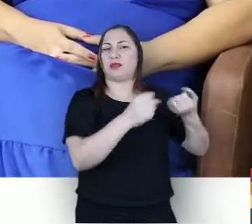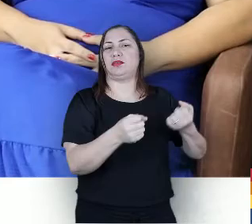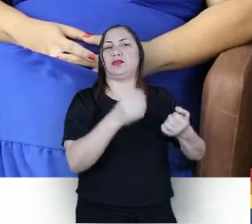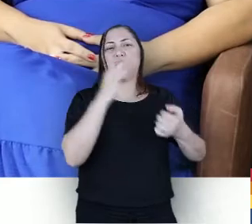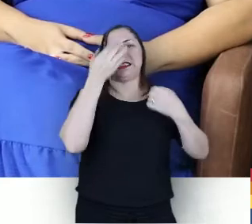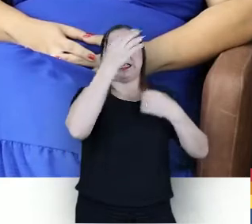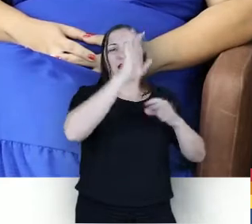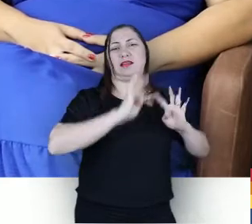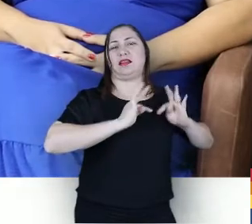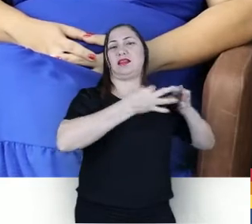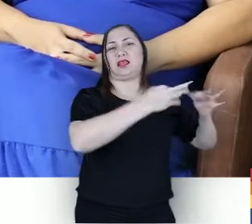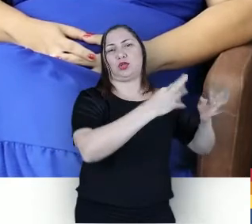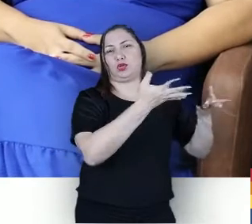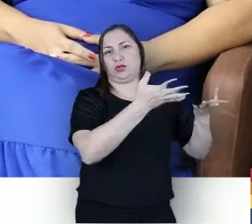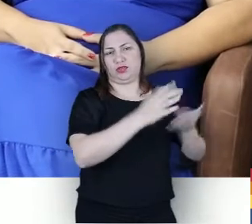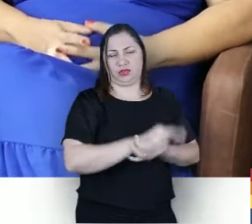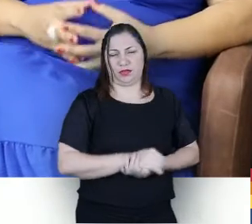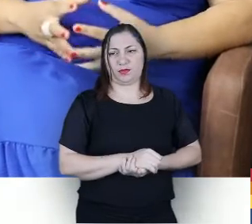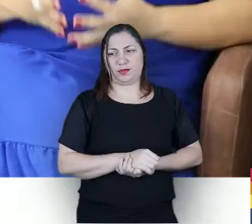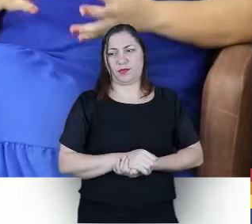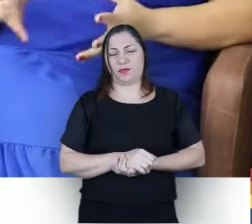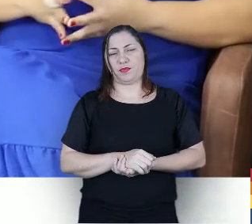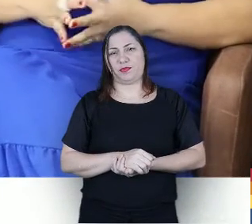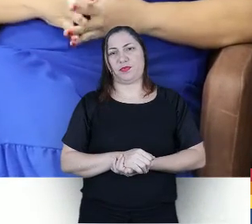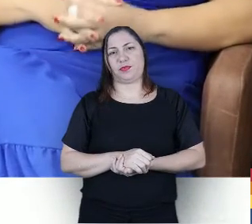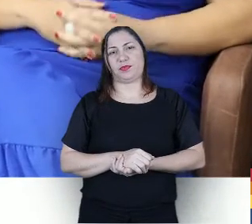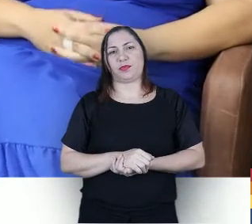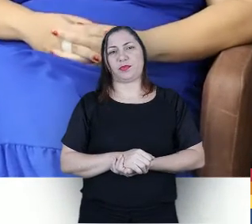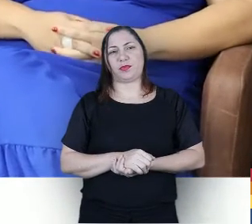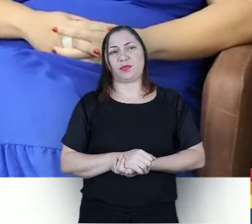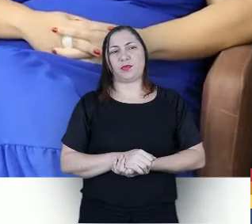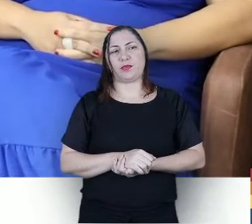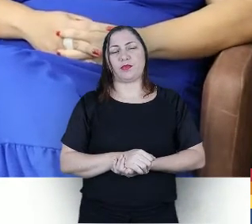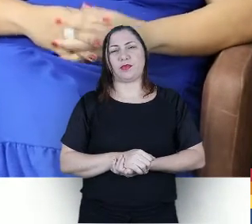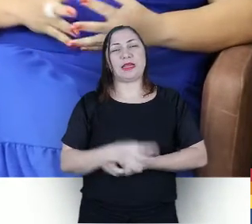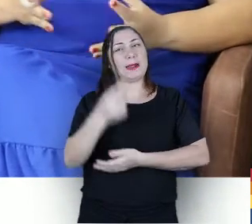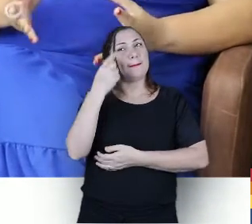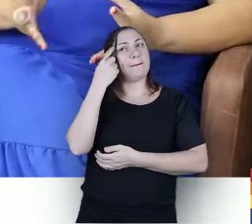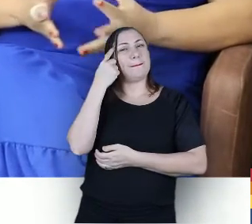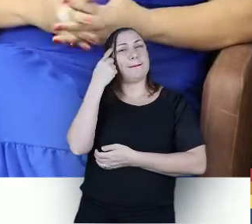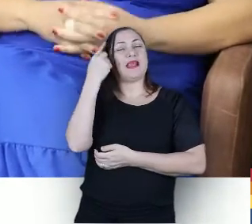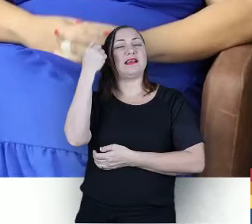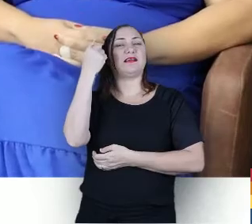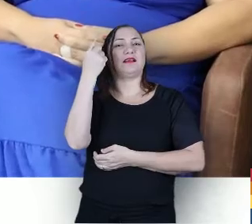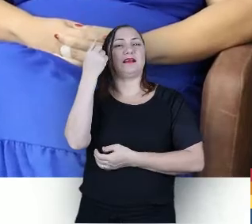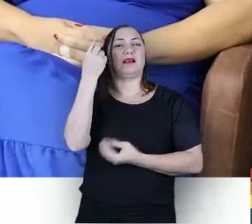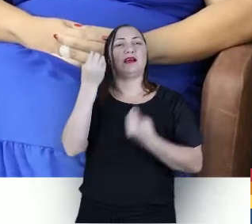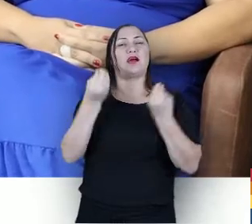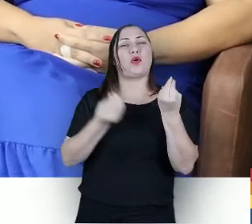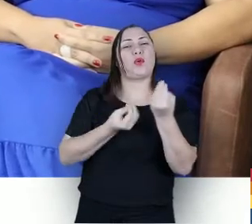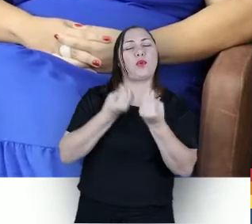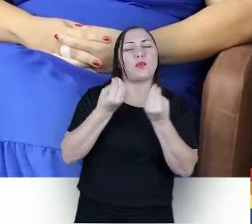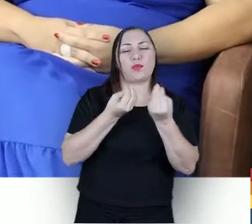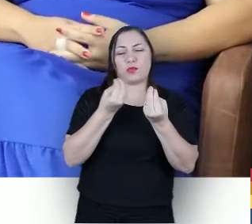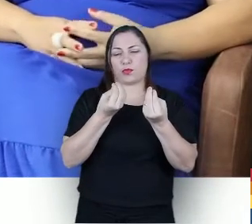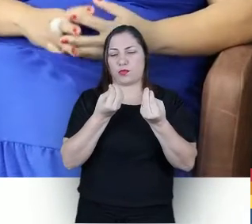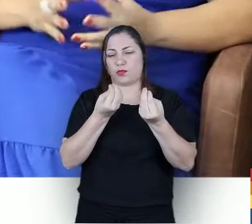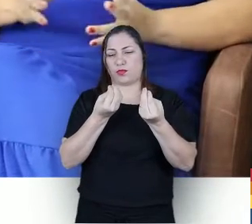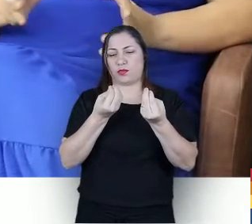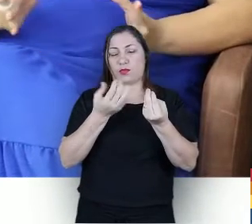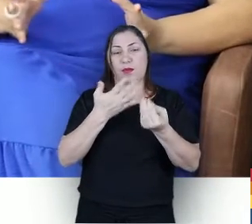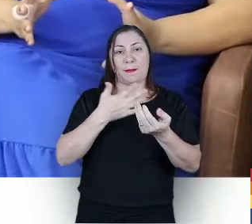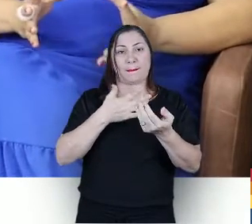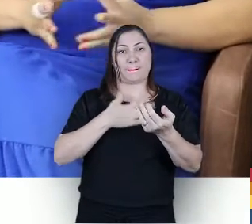exemplo de como trabalhar o componente de língua inglesa no itinerário formativo, por exemplo, de ciências